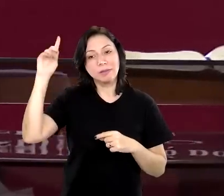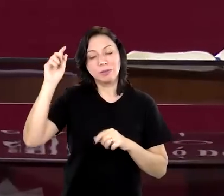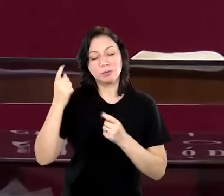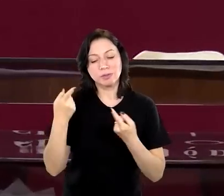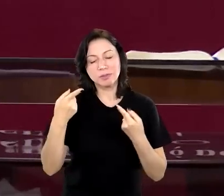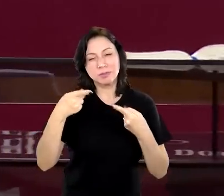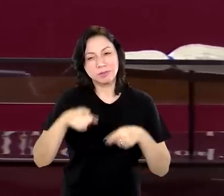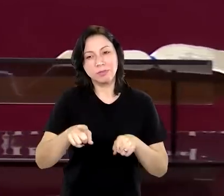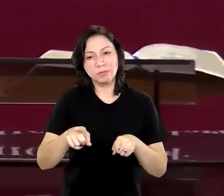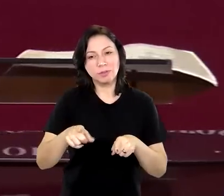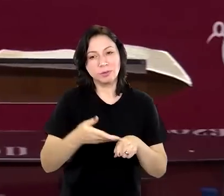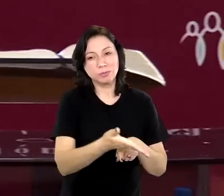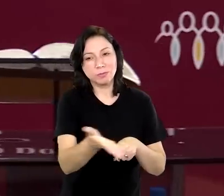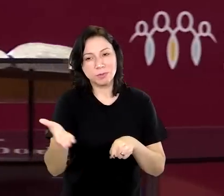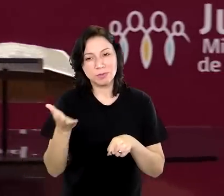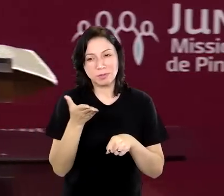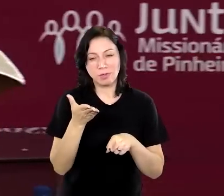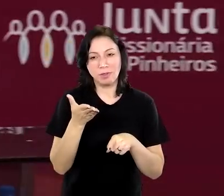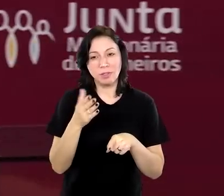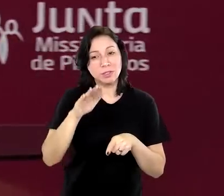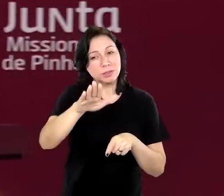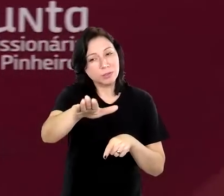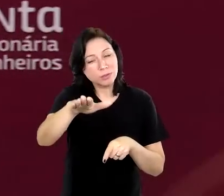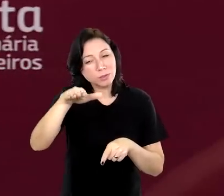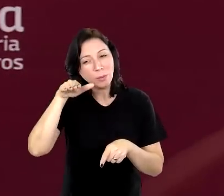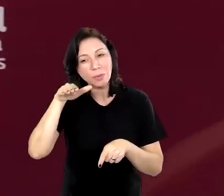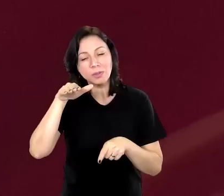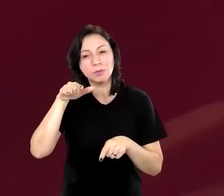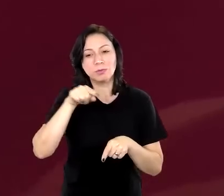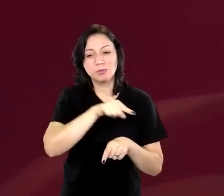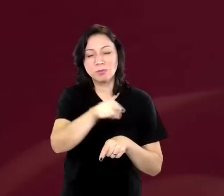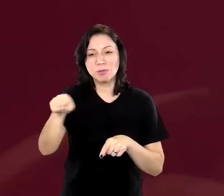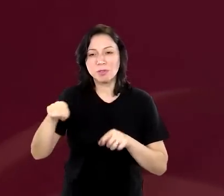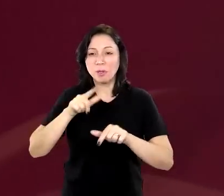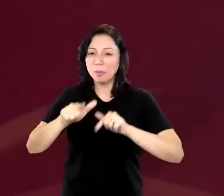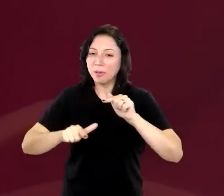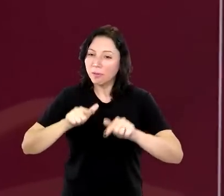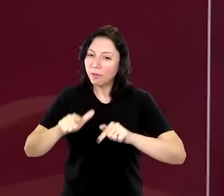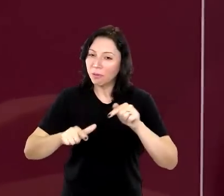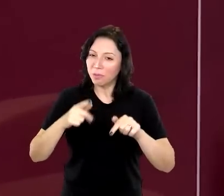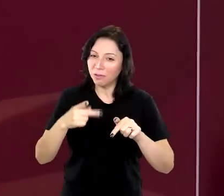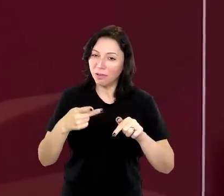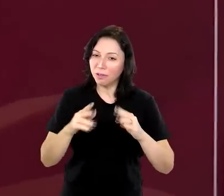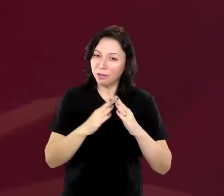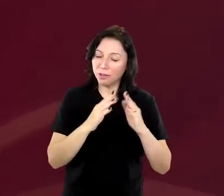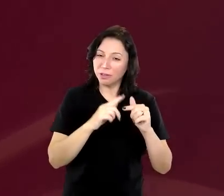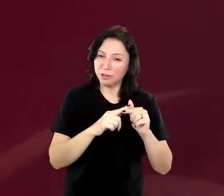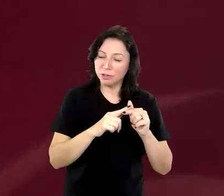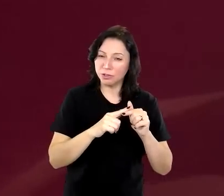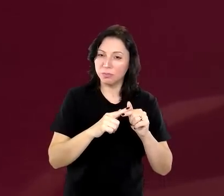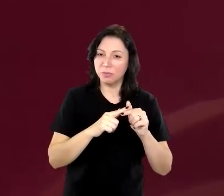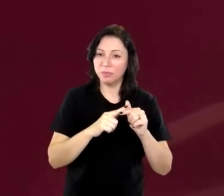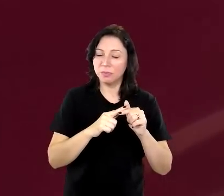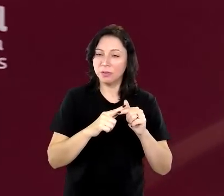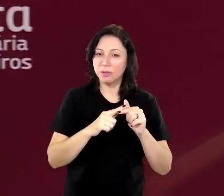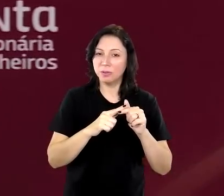você, se Deus está chamando você para a obra, para um ministério da igreja, para um trabalho que Ele quer que você